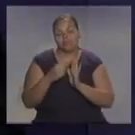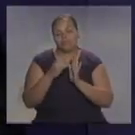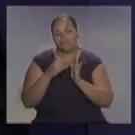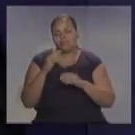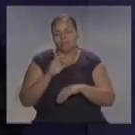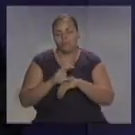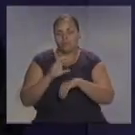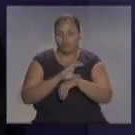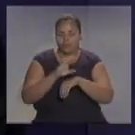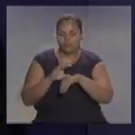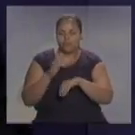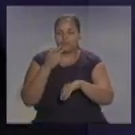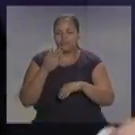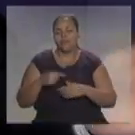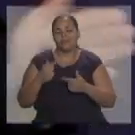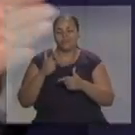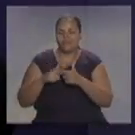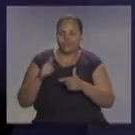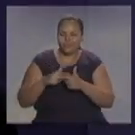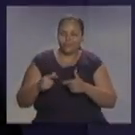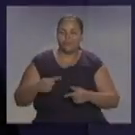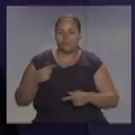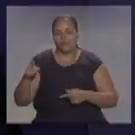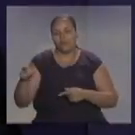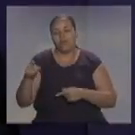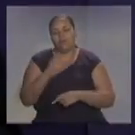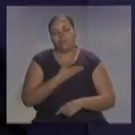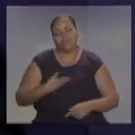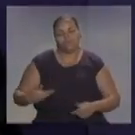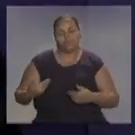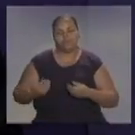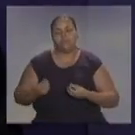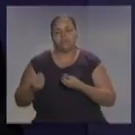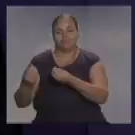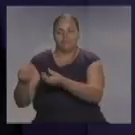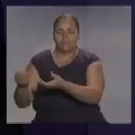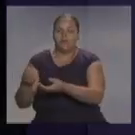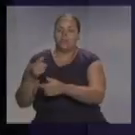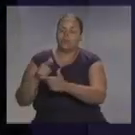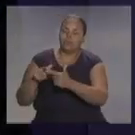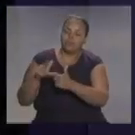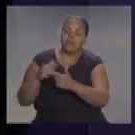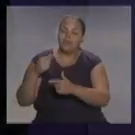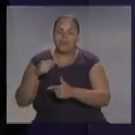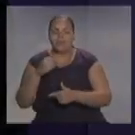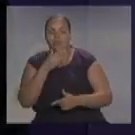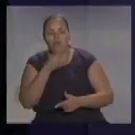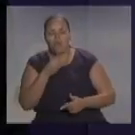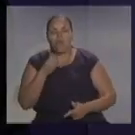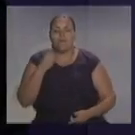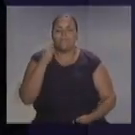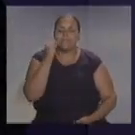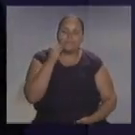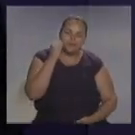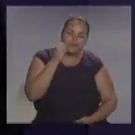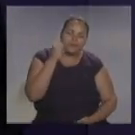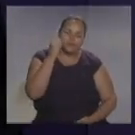Constituição. Então a gente ficou muito preocupado, levou esse problema ao governador. E o governador, um homem experiente, um homem com uma